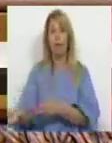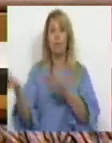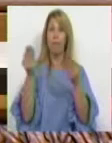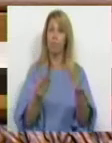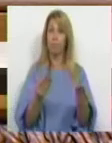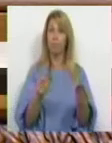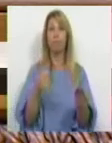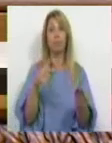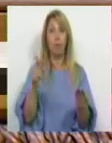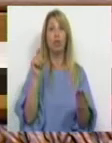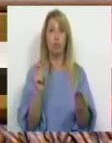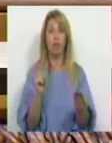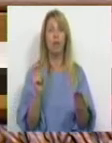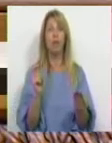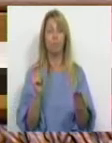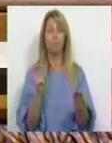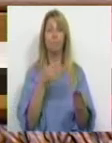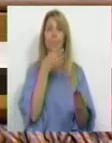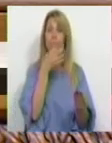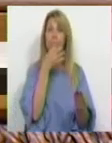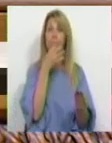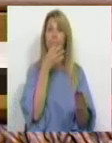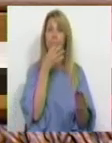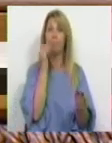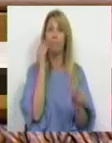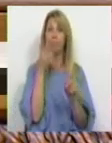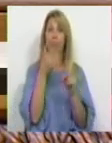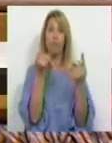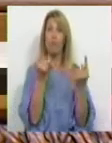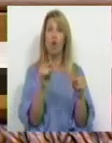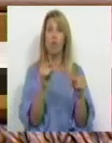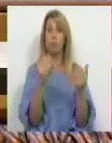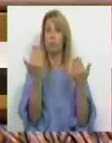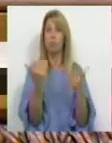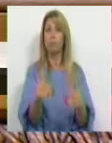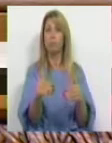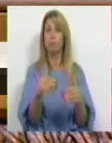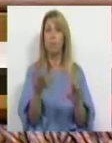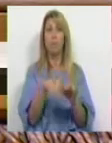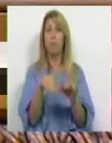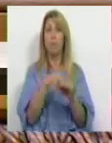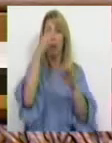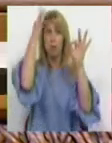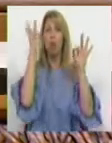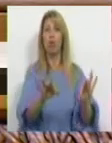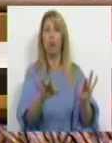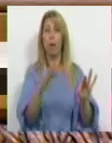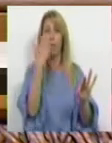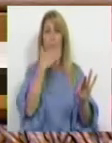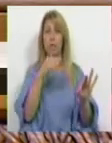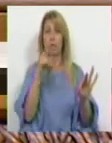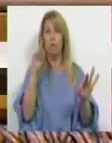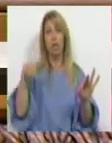Bloco de Esquerda refere-se tão só à limitação da participação em touradas de menores de 18